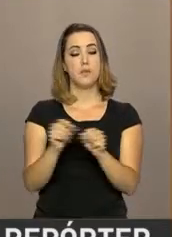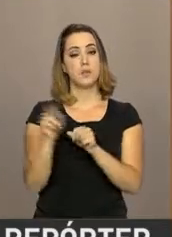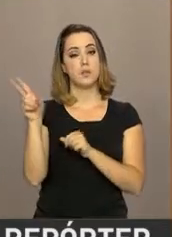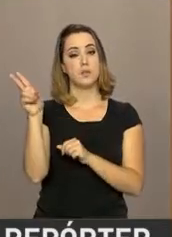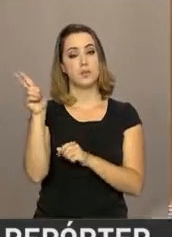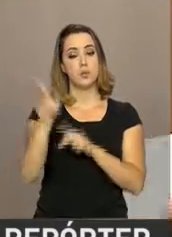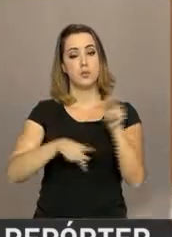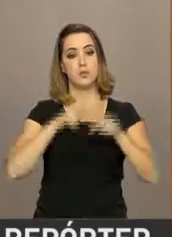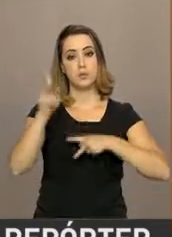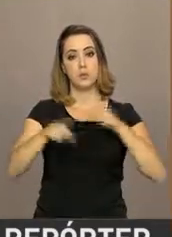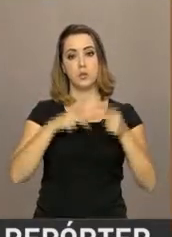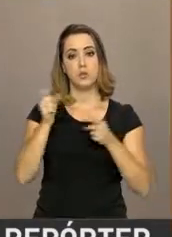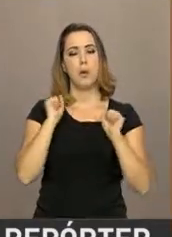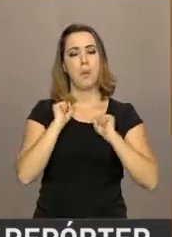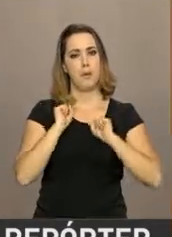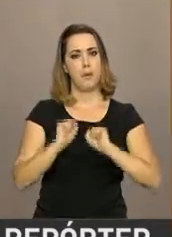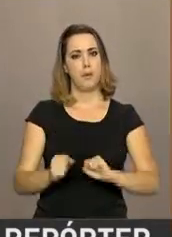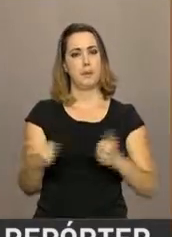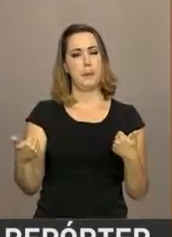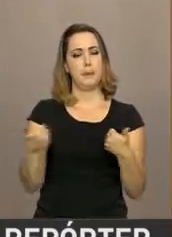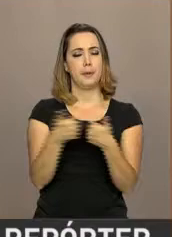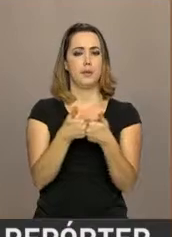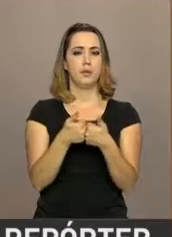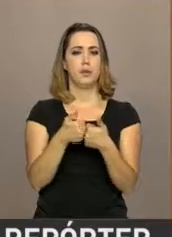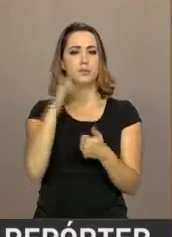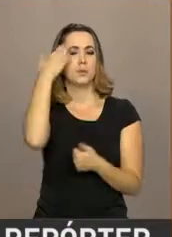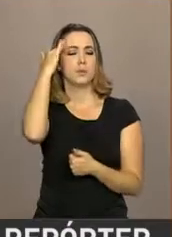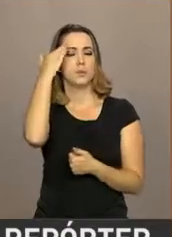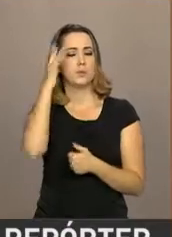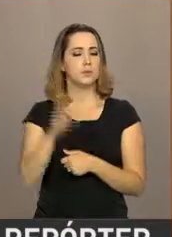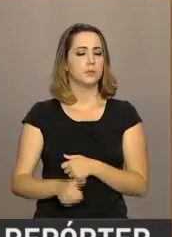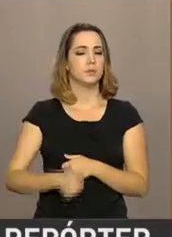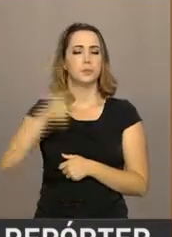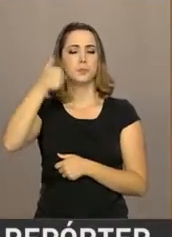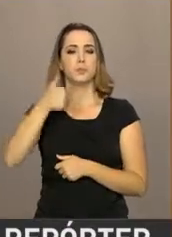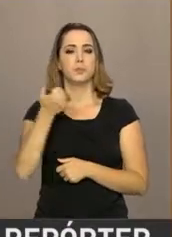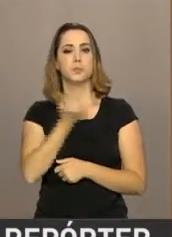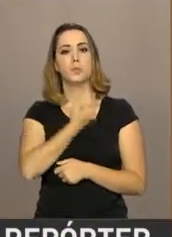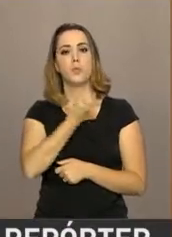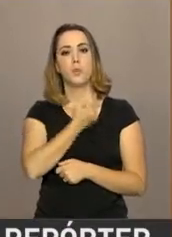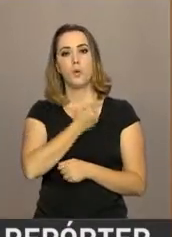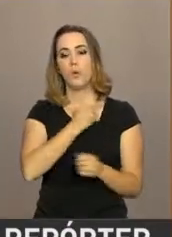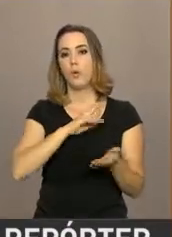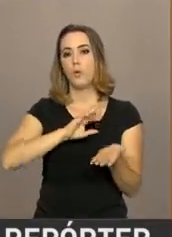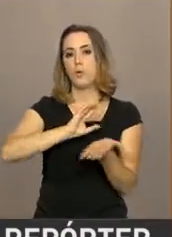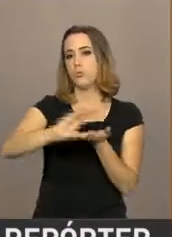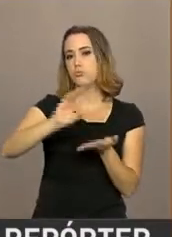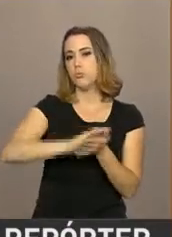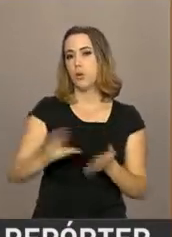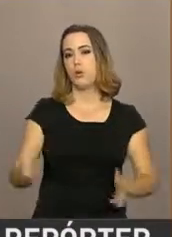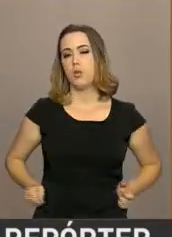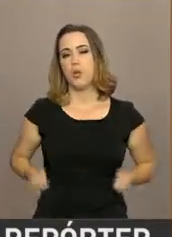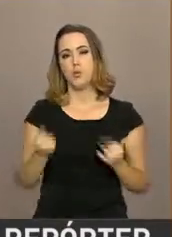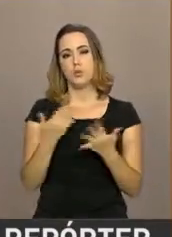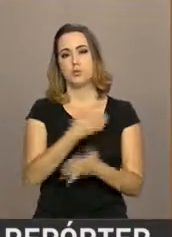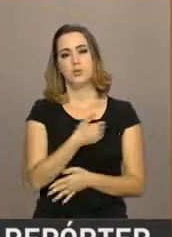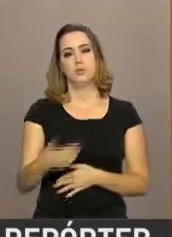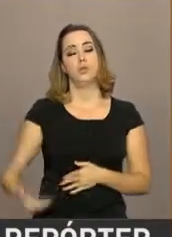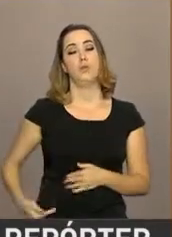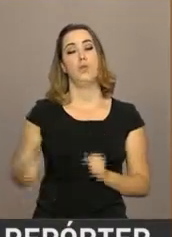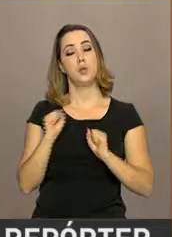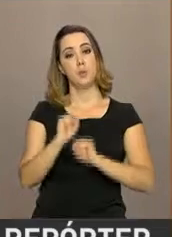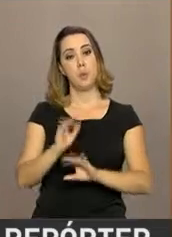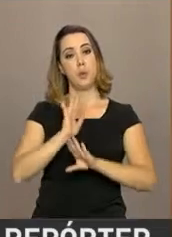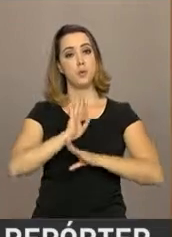população consiga ficar mais próxima entenda melhor os dados relacionados a convênios e ao gasto do poder público e consiga ajudar